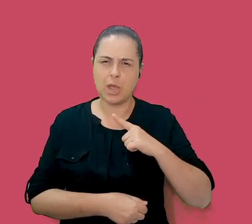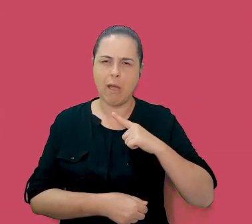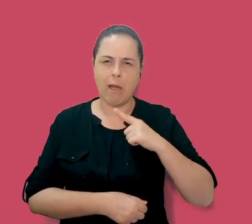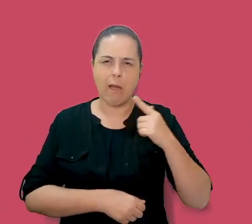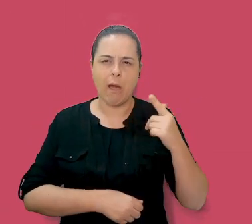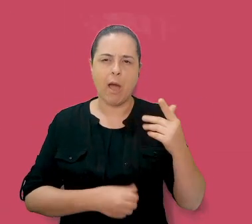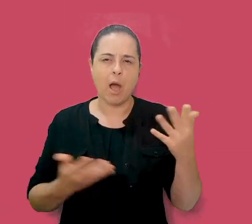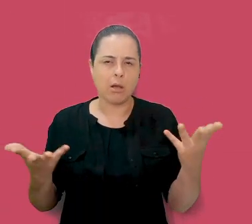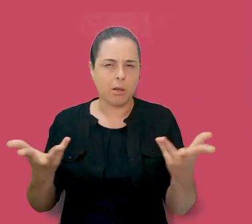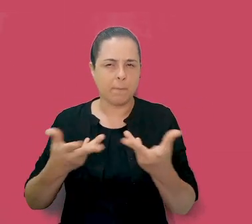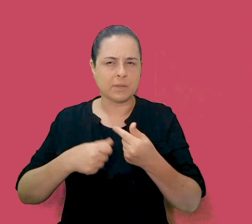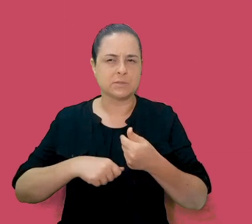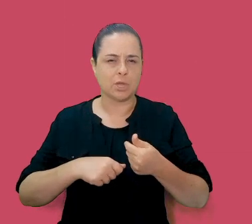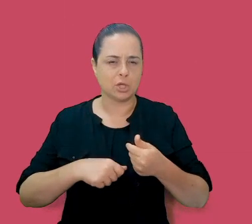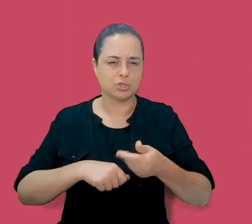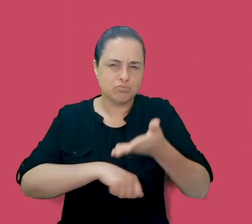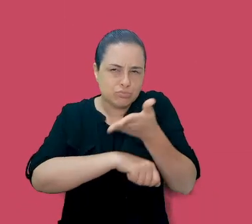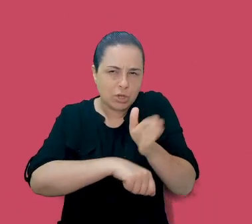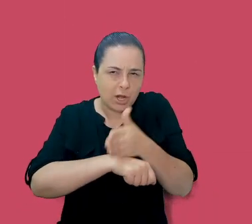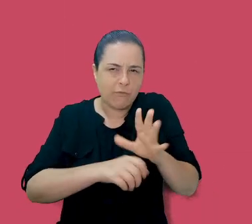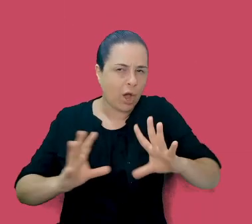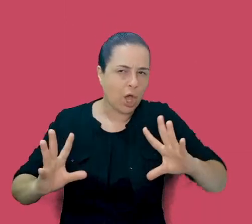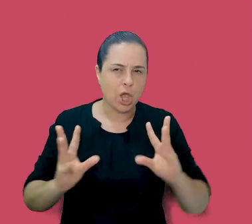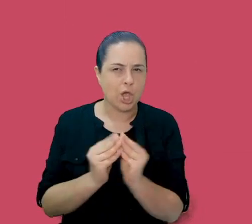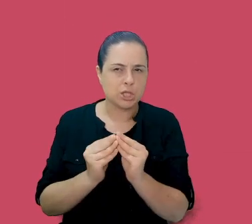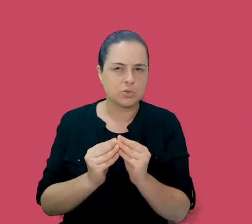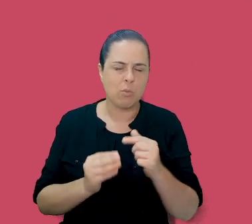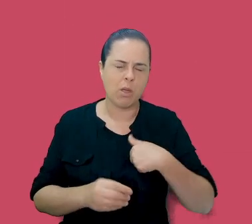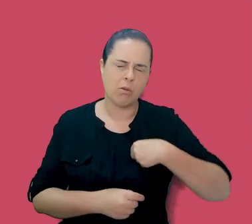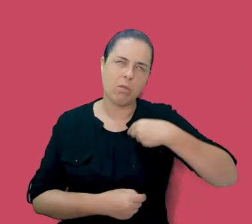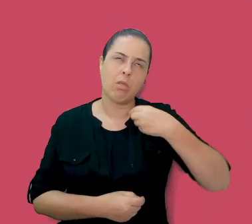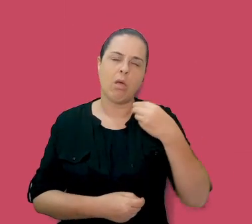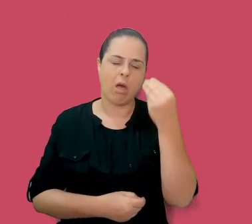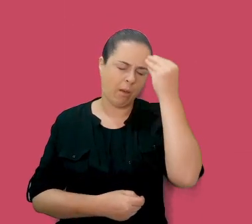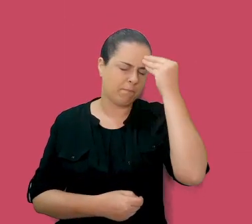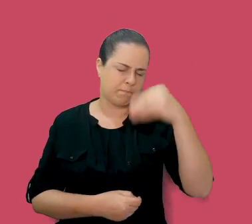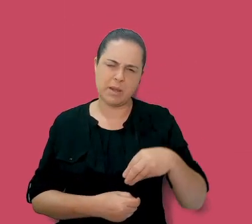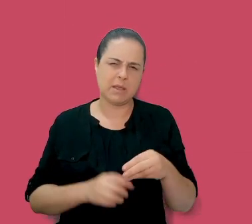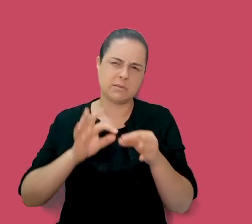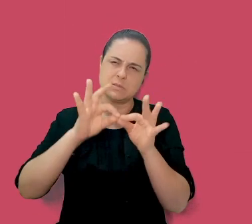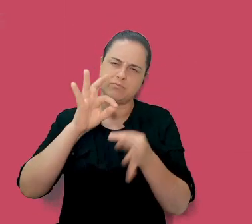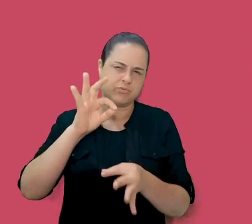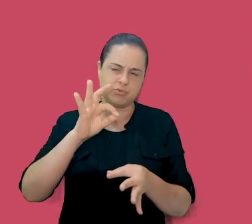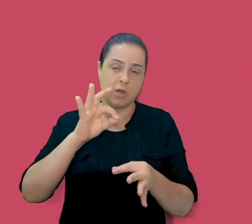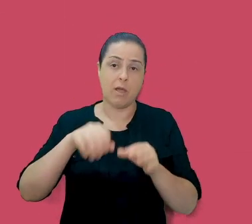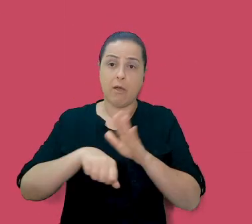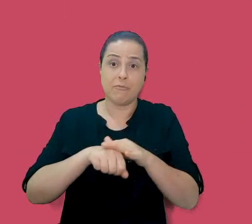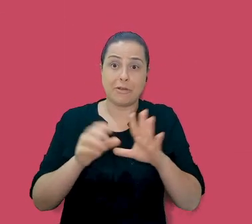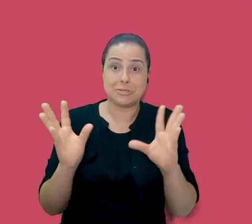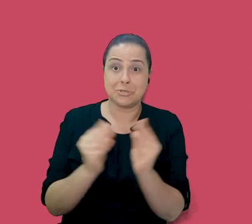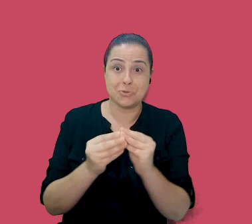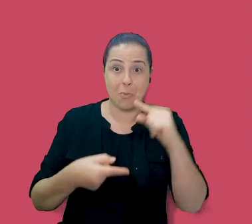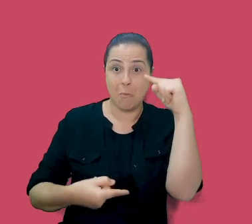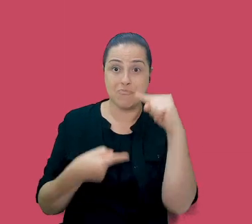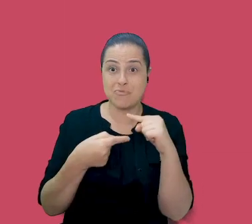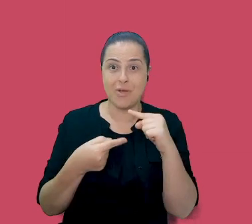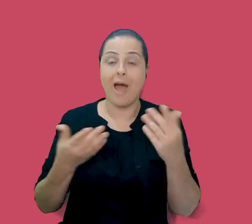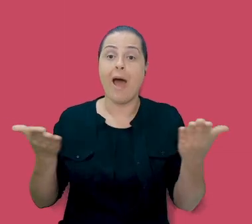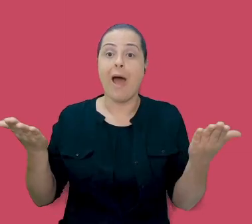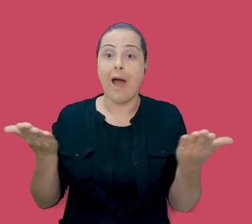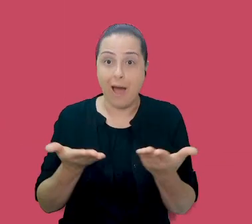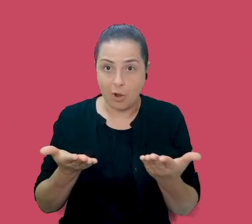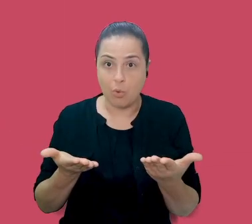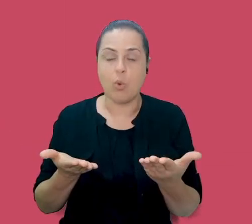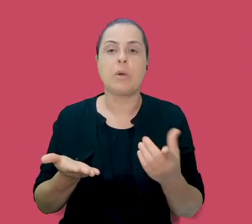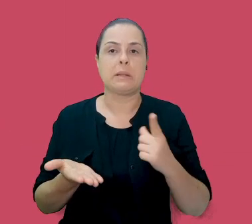eu resumo bem porque eu era preguiçoso para caramba para escrever aquele negócio inteiro da enciclopédia. Então, o que acontece? E agora tem